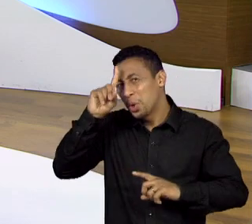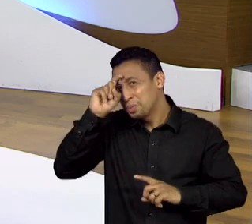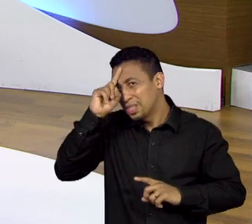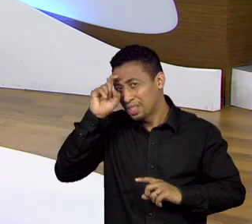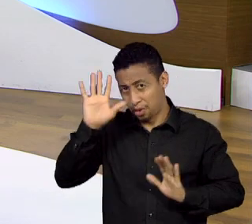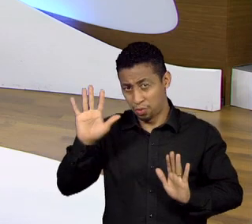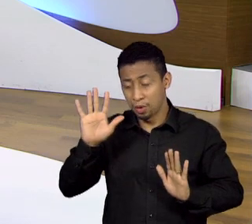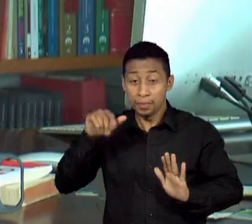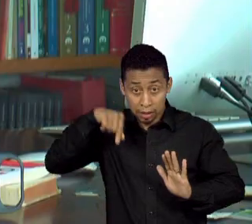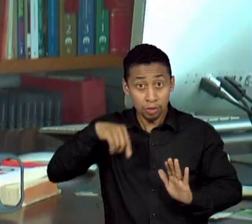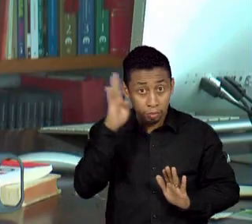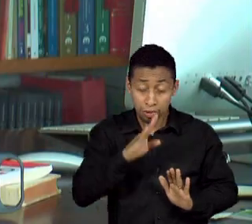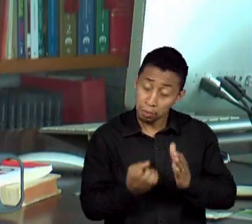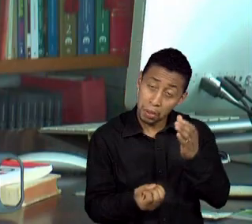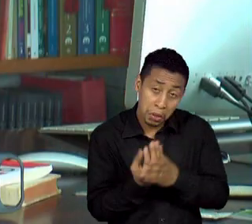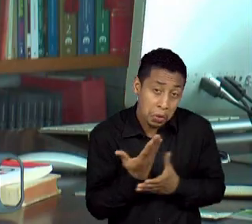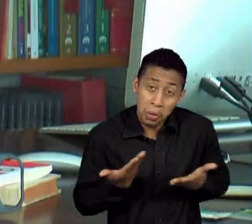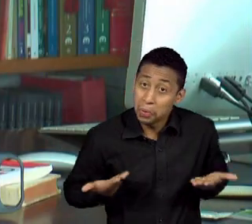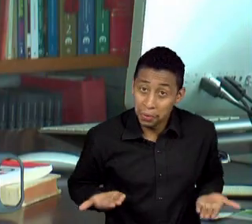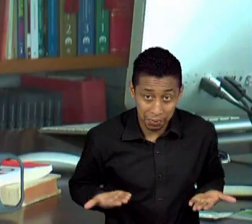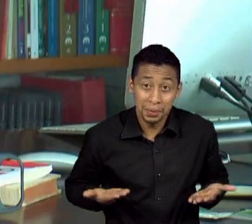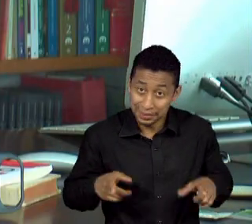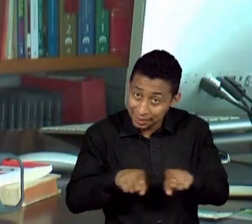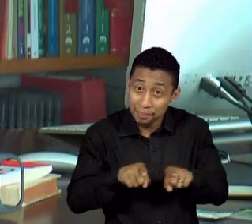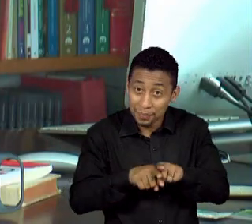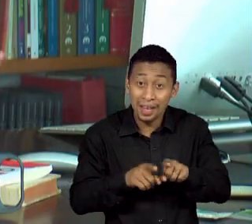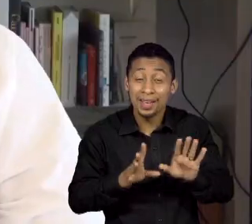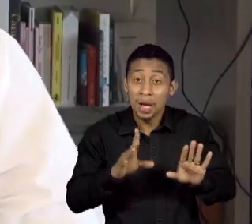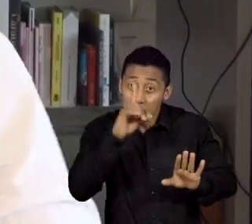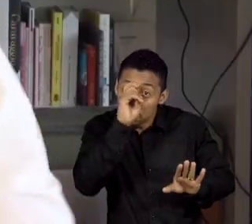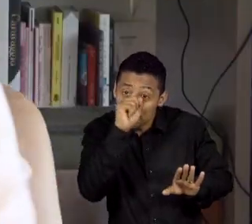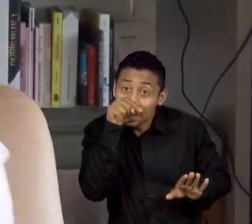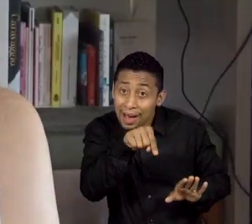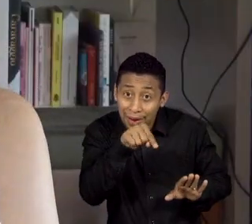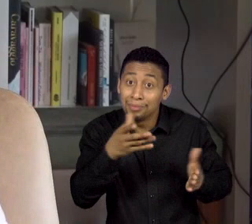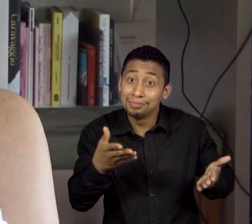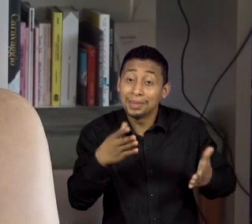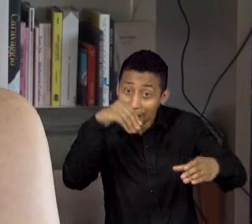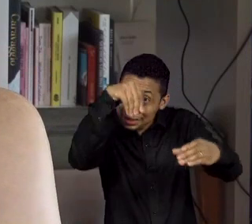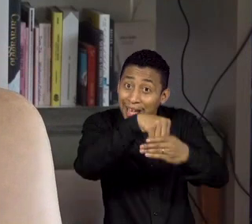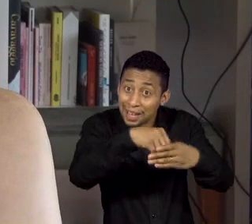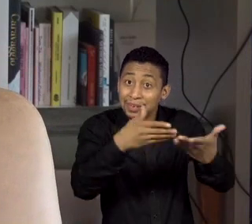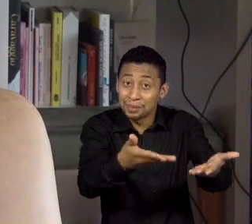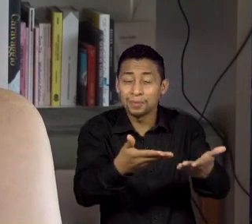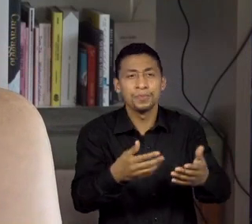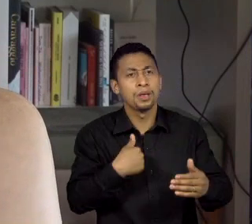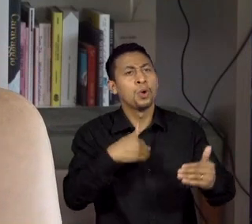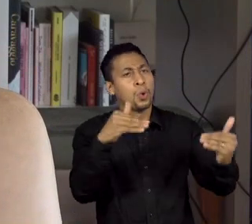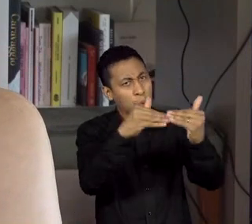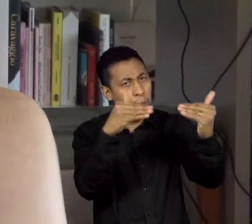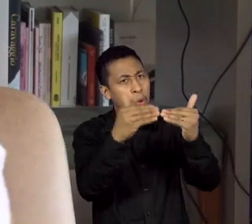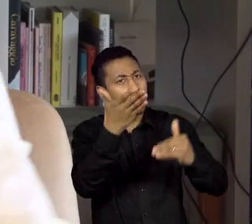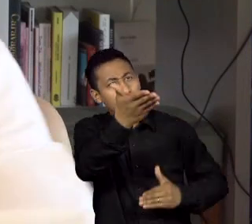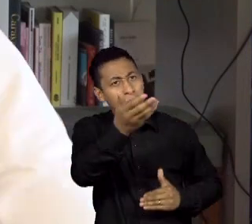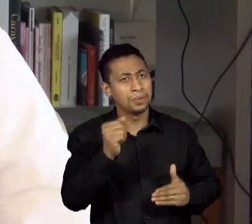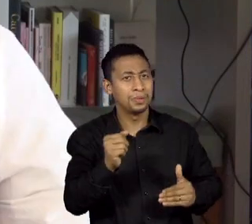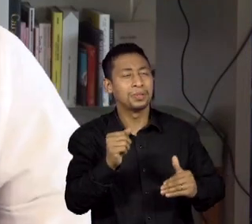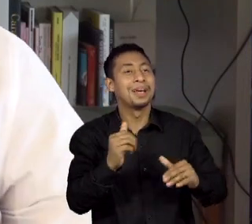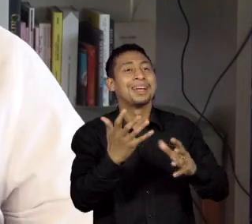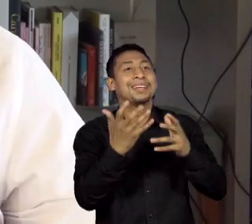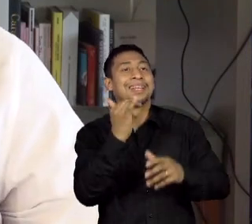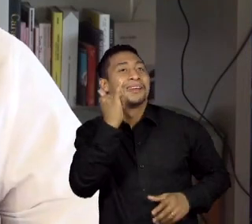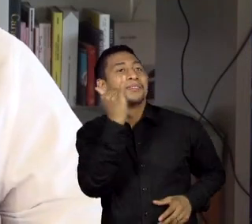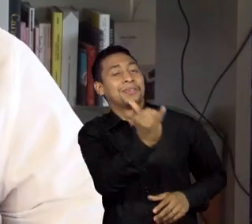série de hospital, é uma série com médicos e casos no hospital. Pode fazer, não, eu também, né? Eu concordo com isso. O que eu queria só dizer